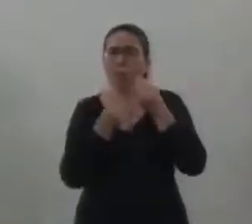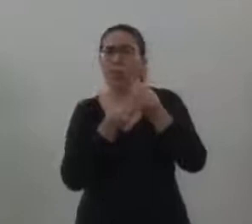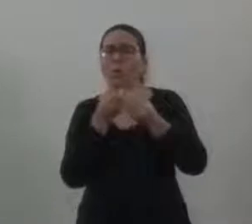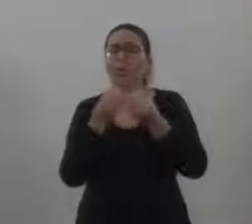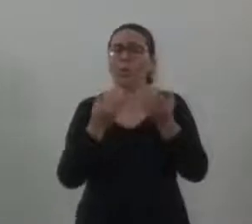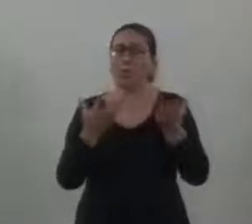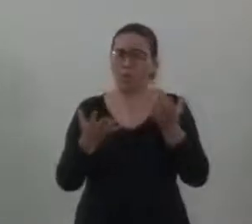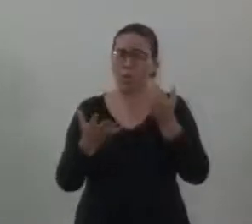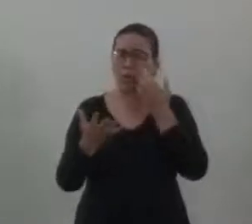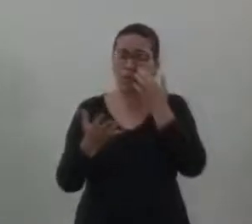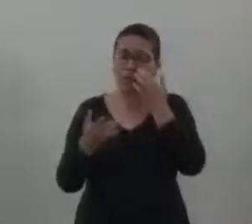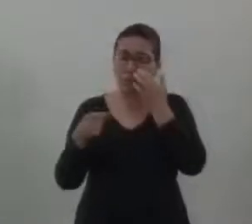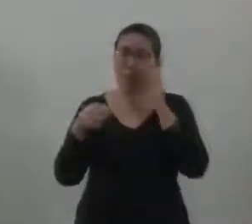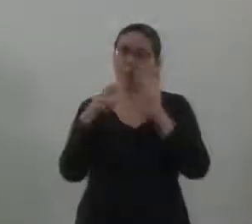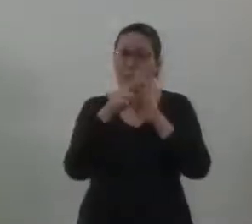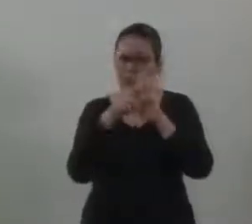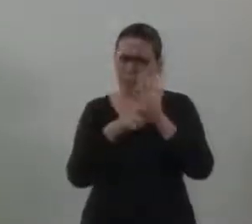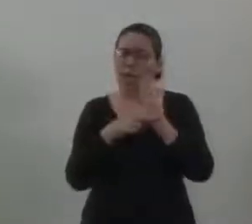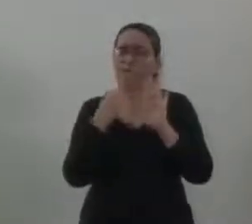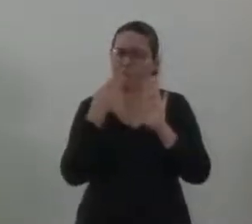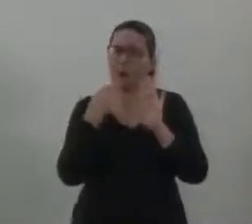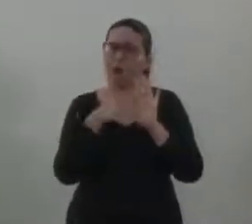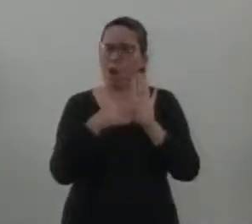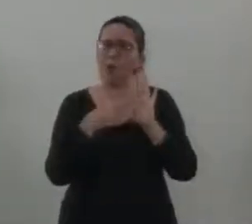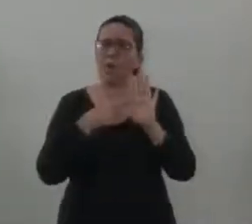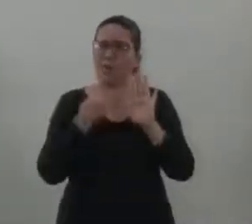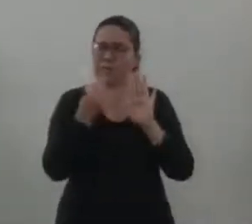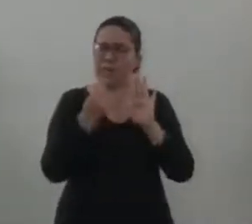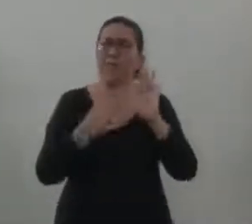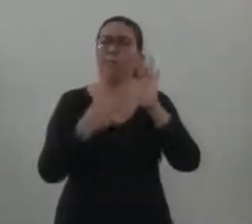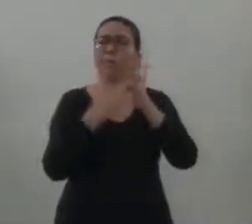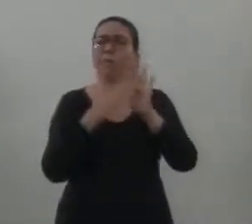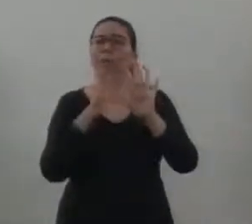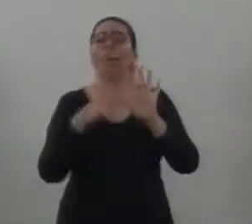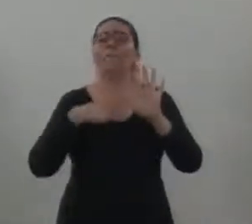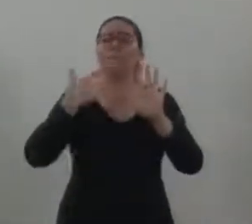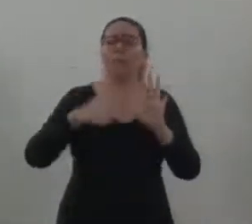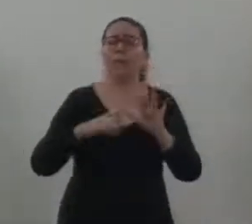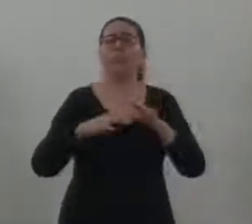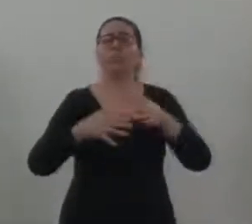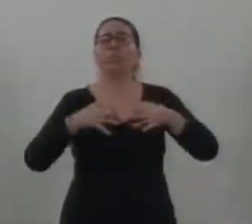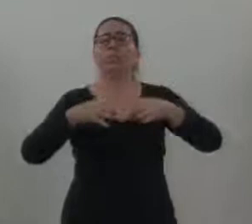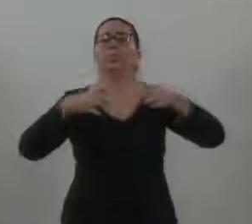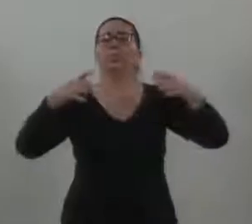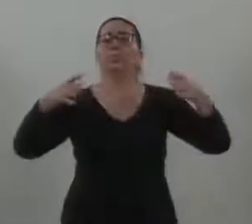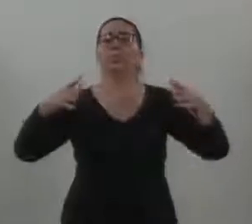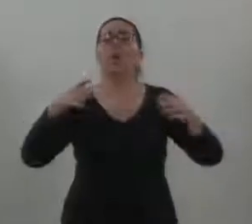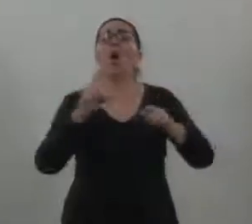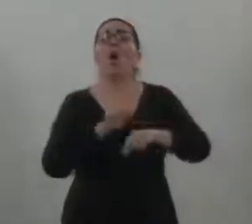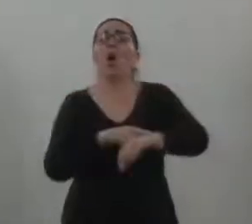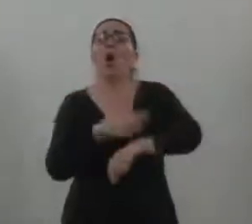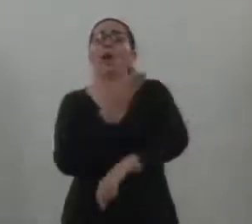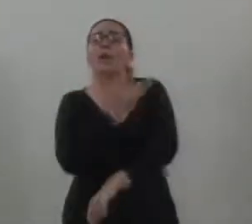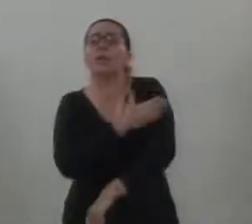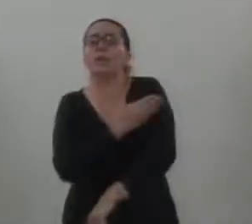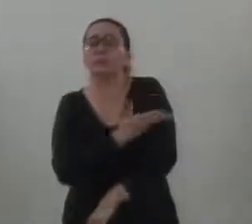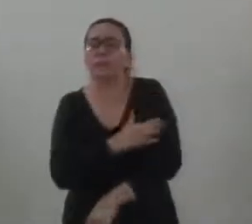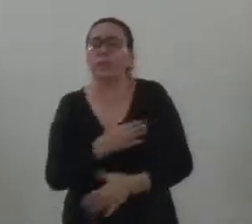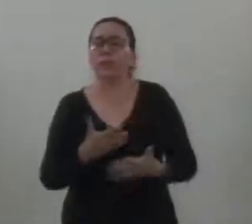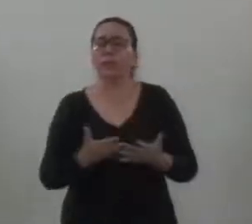claro no Festevi que durante as apresentações a gente tem ali como controlar, mas e durante os ensaios? Então esse é o primeiro